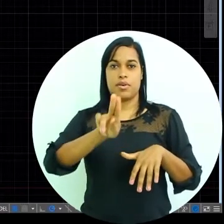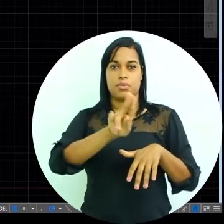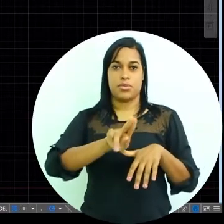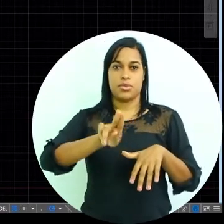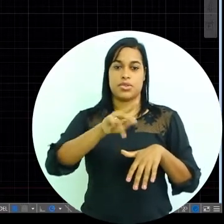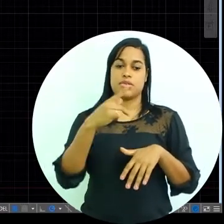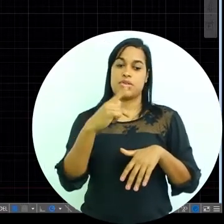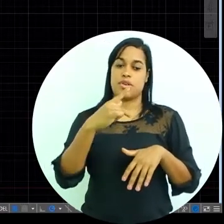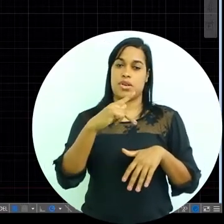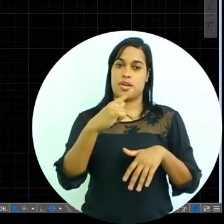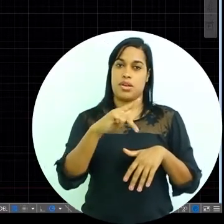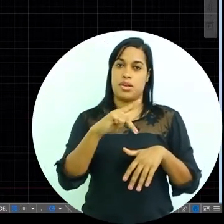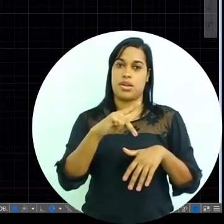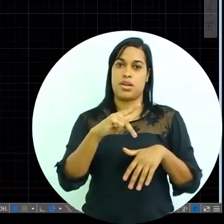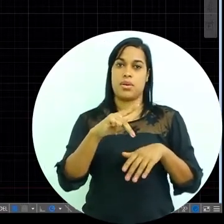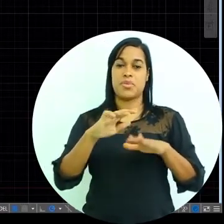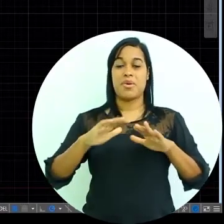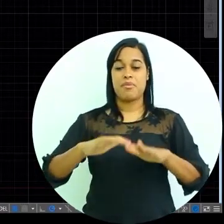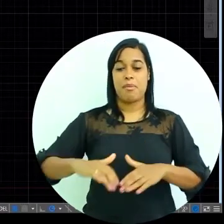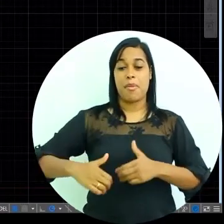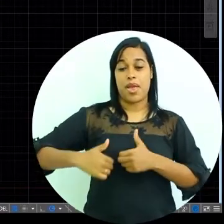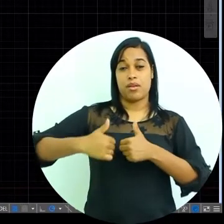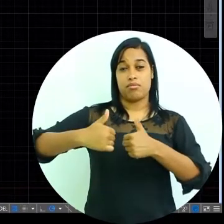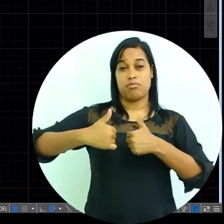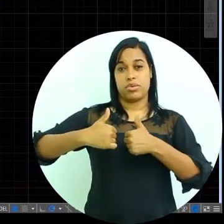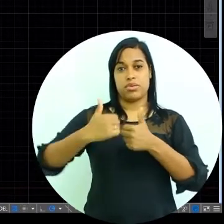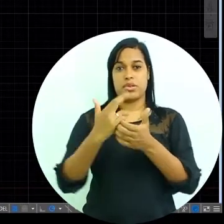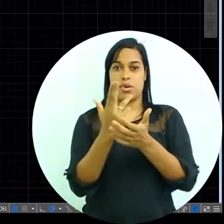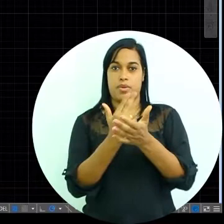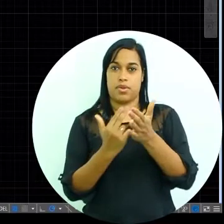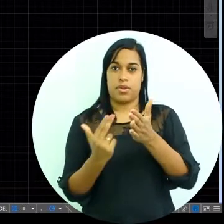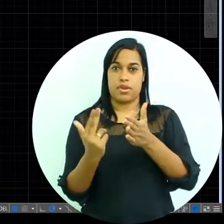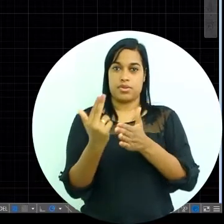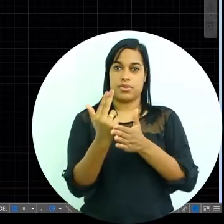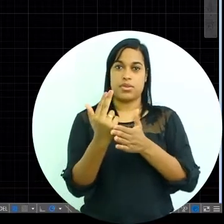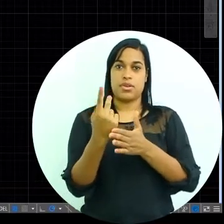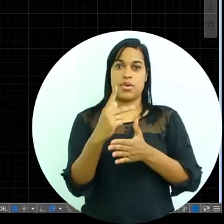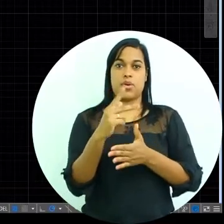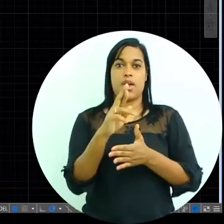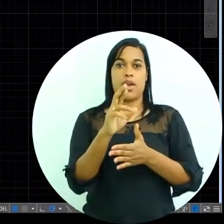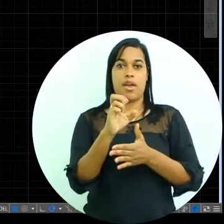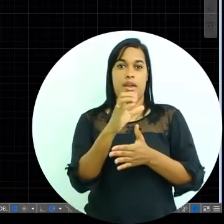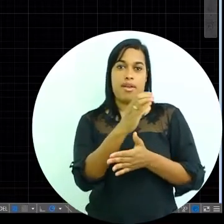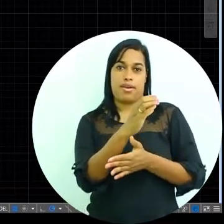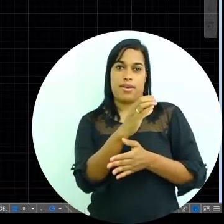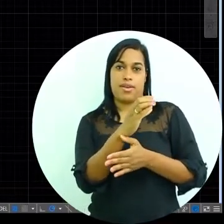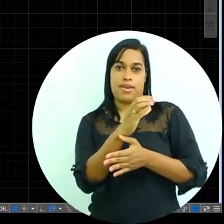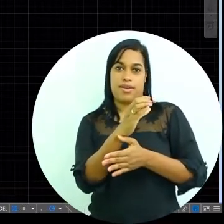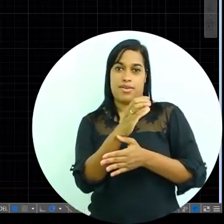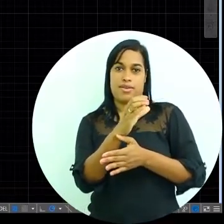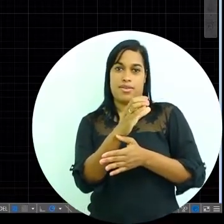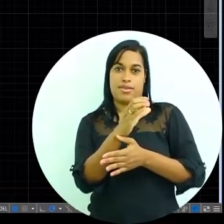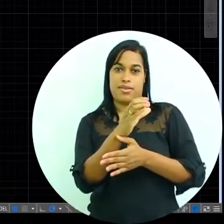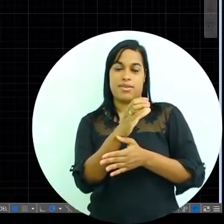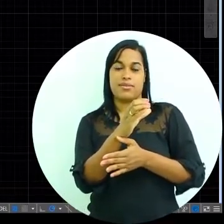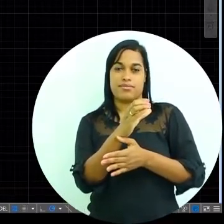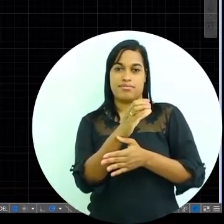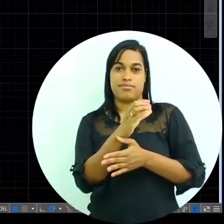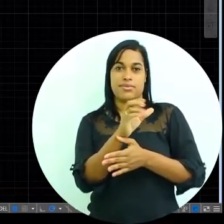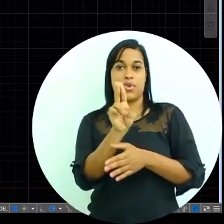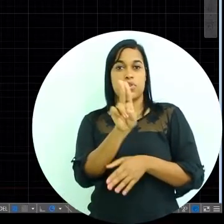vamos usar bastante atalho nesse tutorial para otimizar o desenho, e o atalho é REC, para